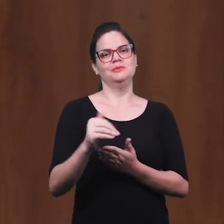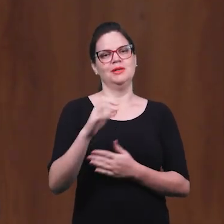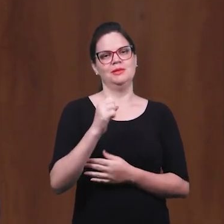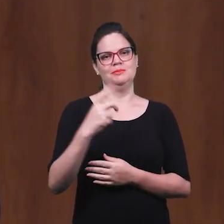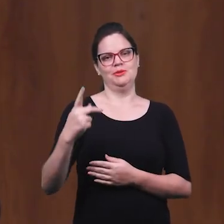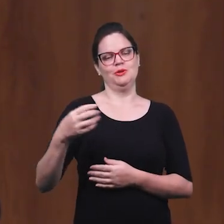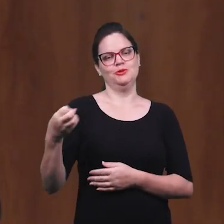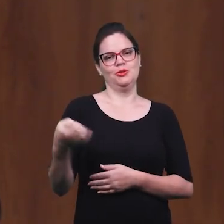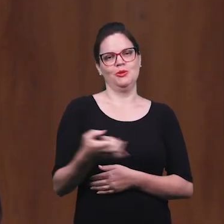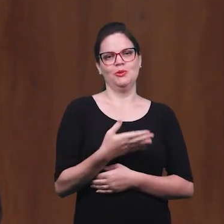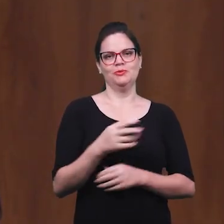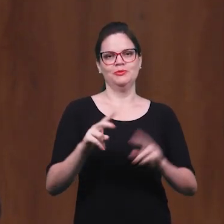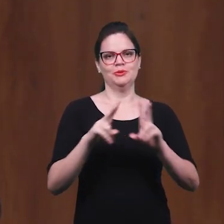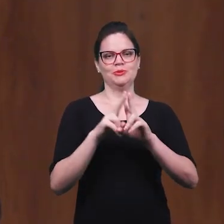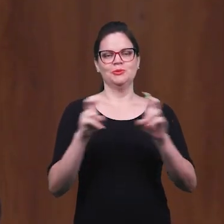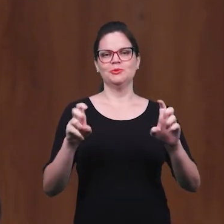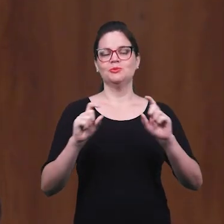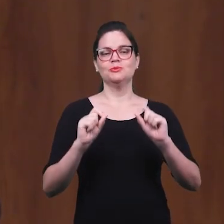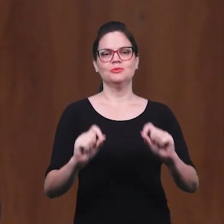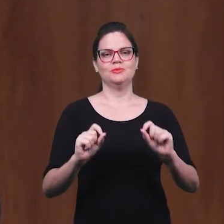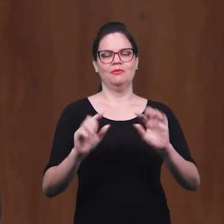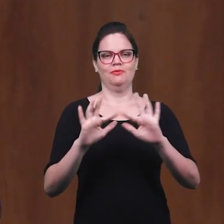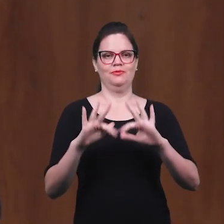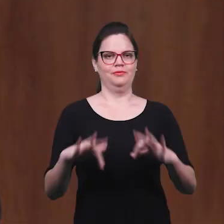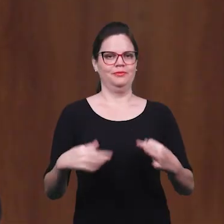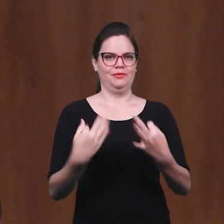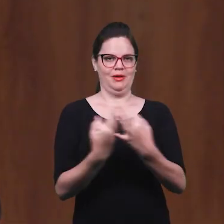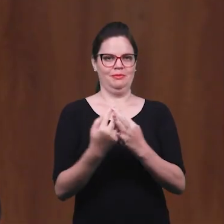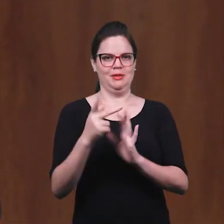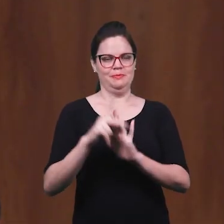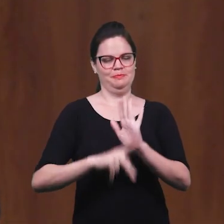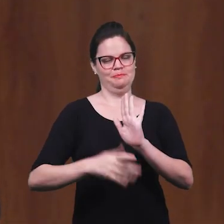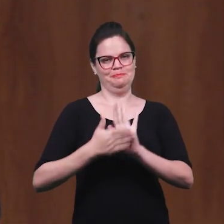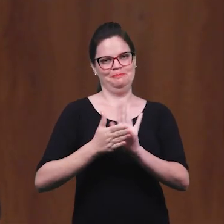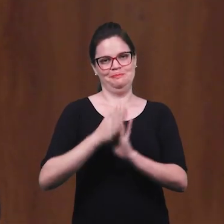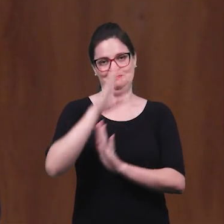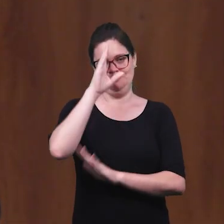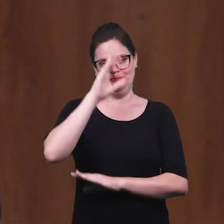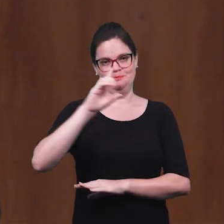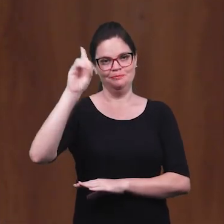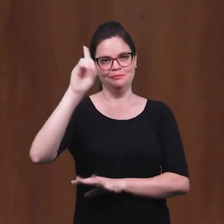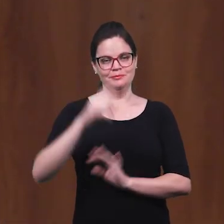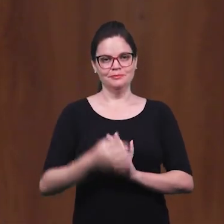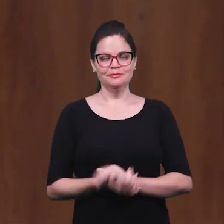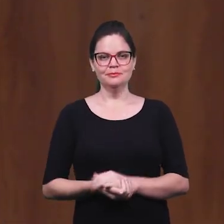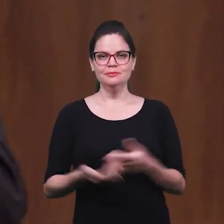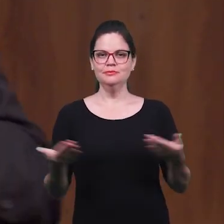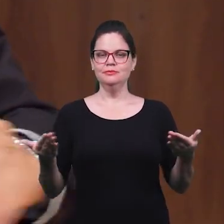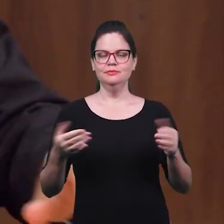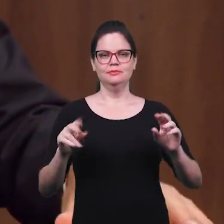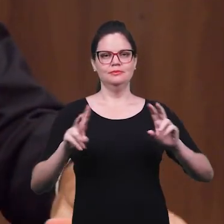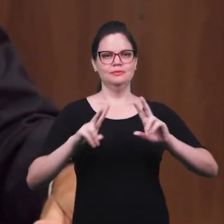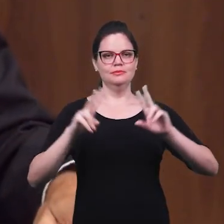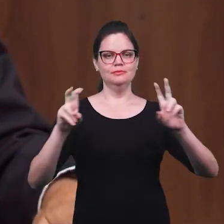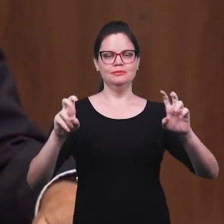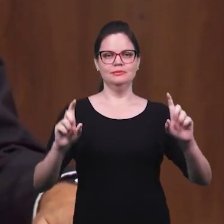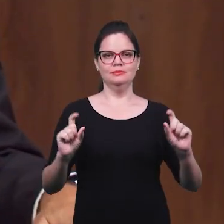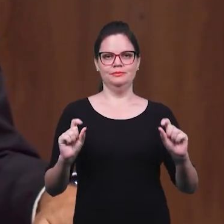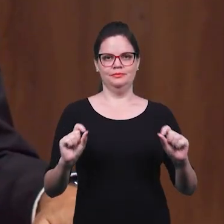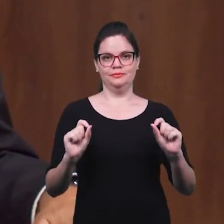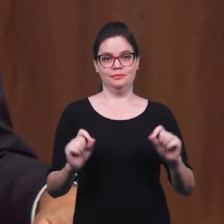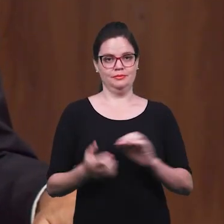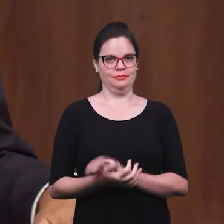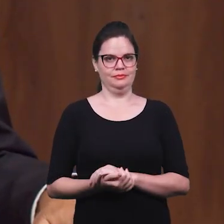episódio do programa Família, um projeto de Deus. Nosso tema hoje é